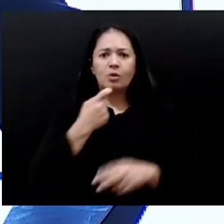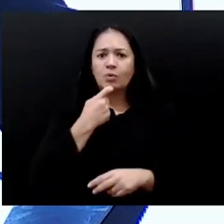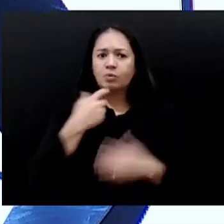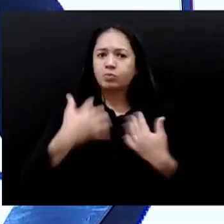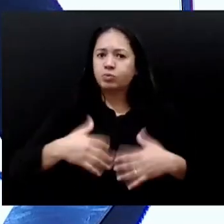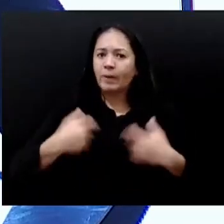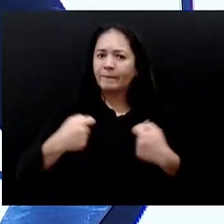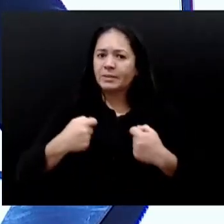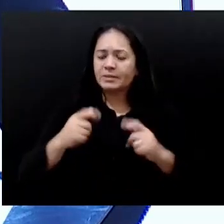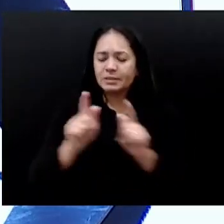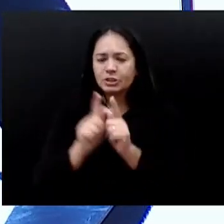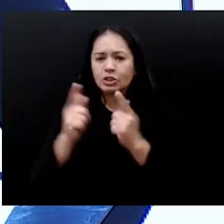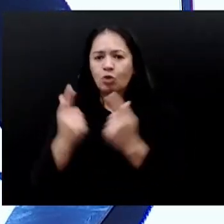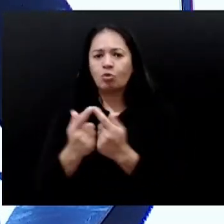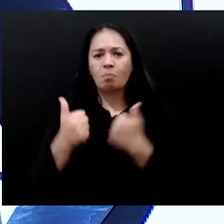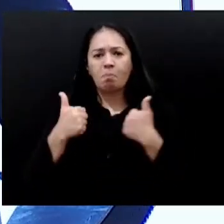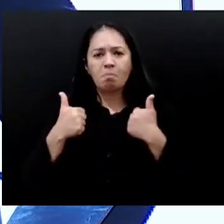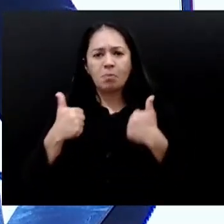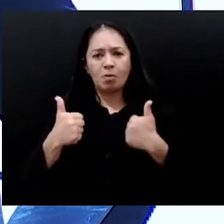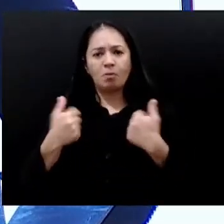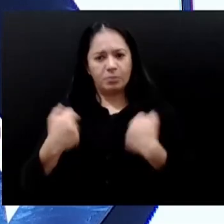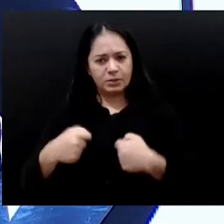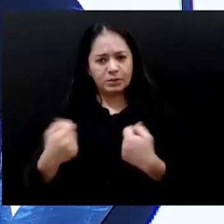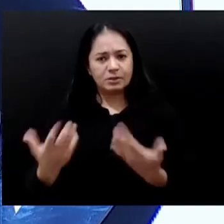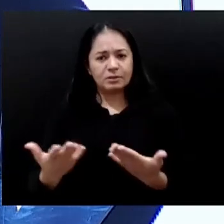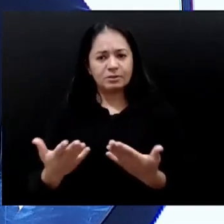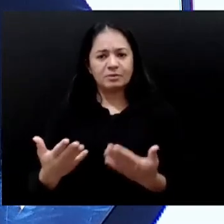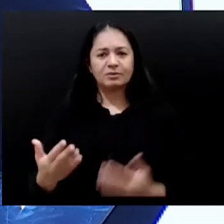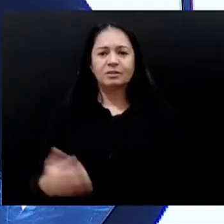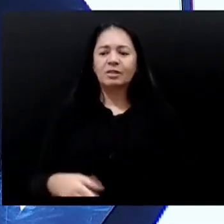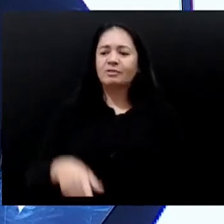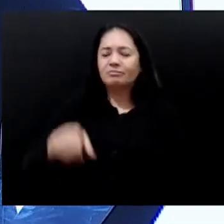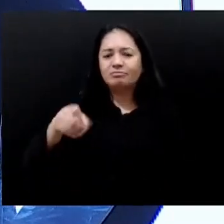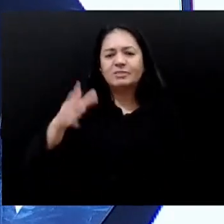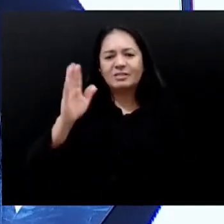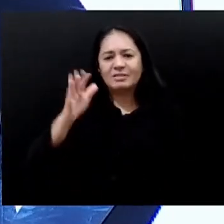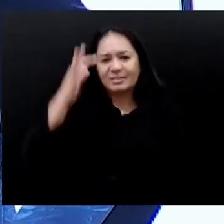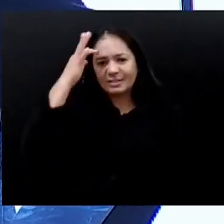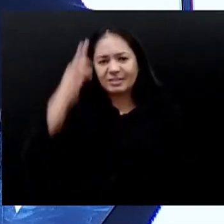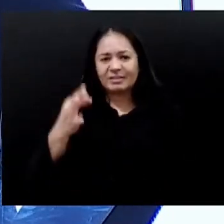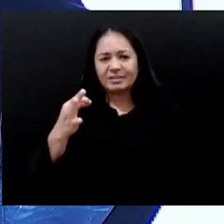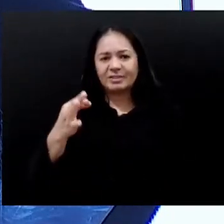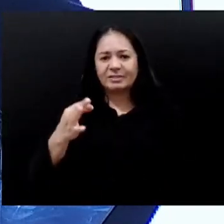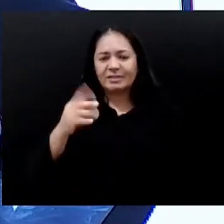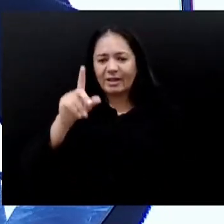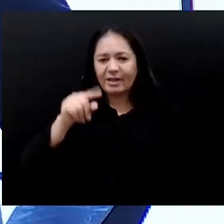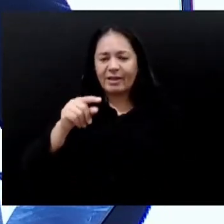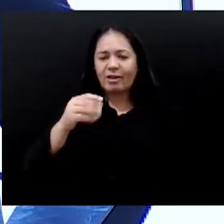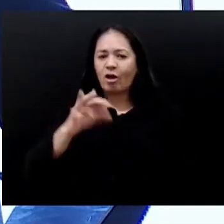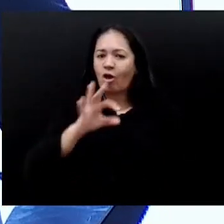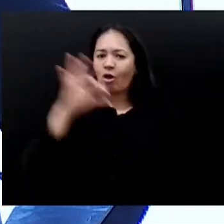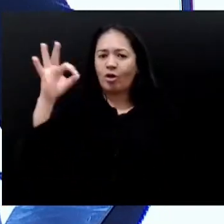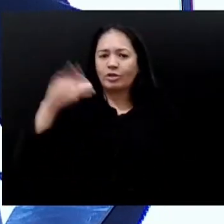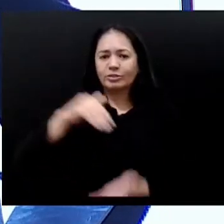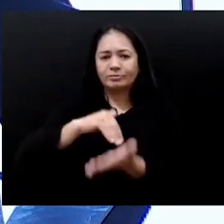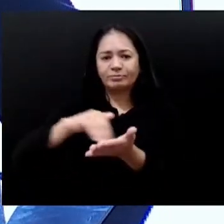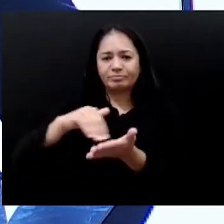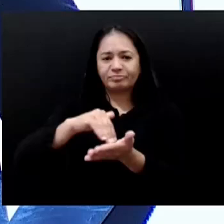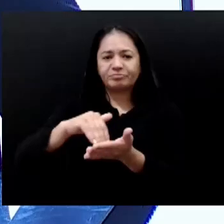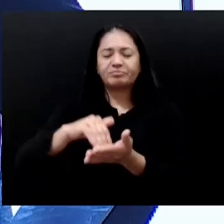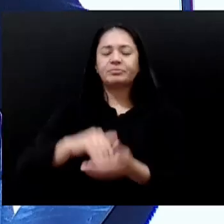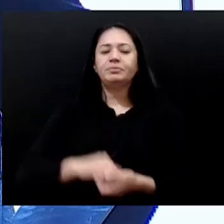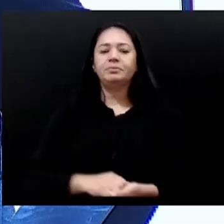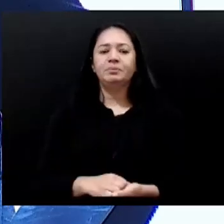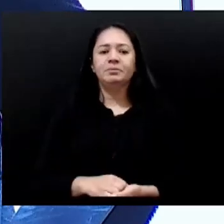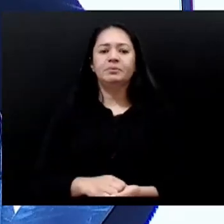boa. E a Adriana, sem dúvida, é um dos expoentes da nossa secretaria, dos secretários, secretárias,